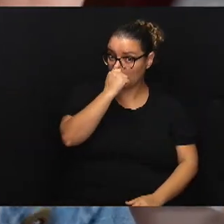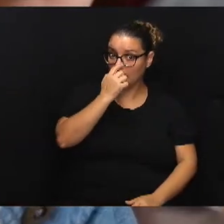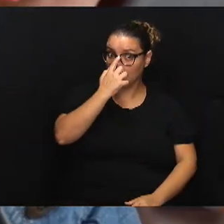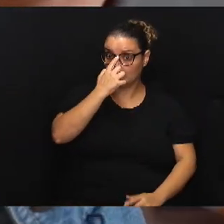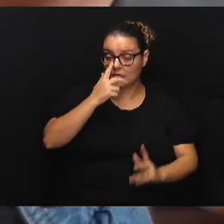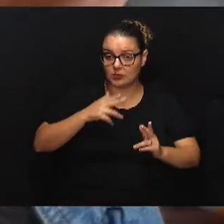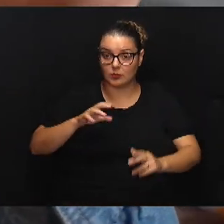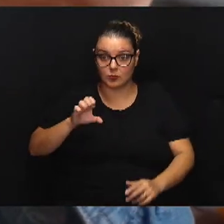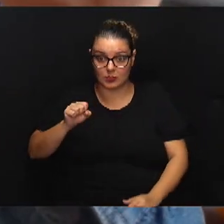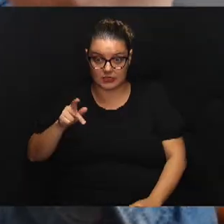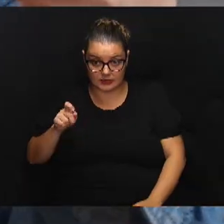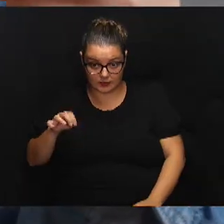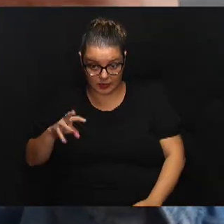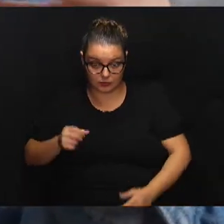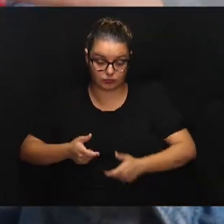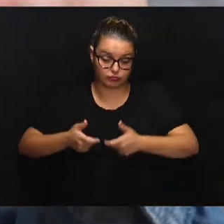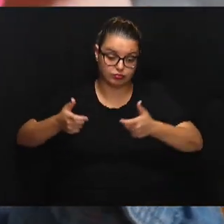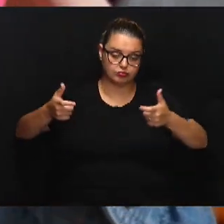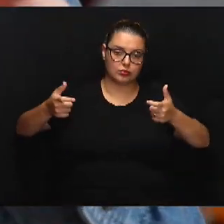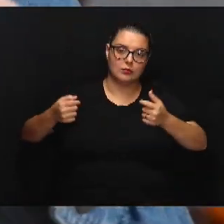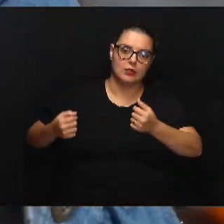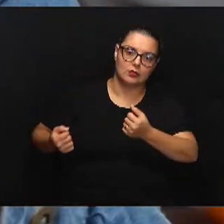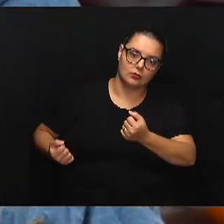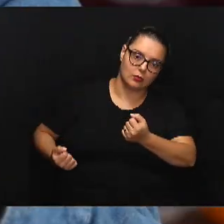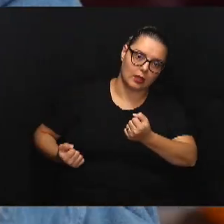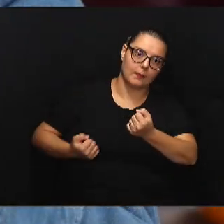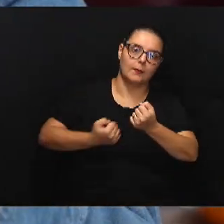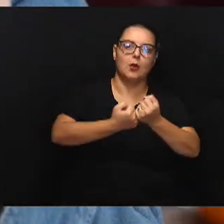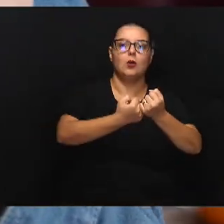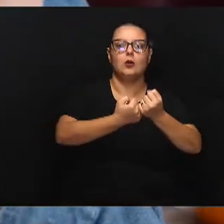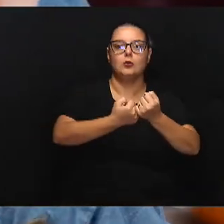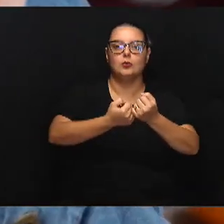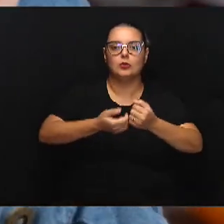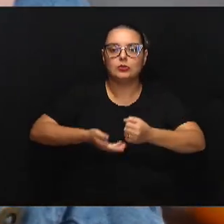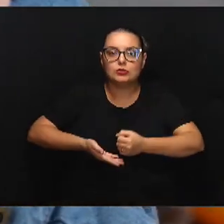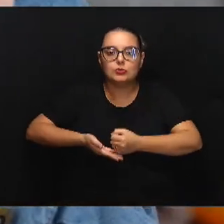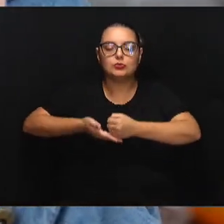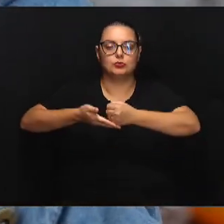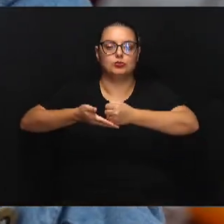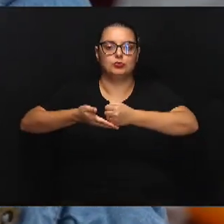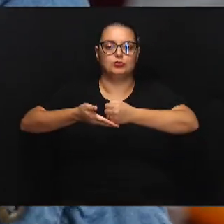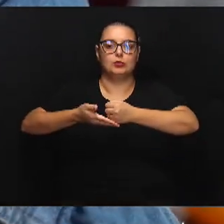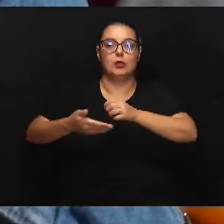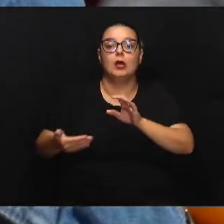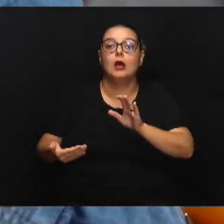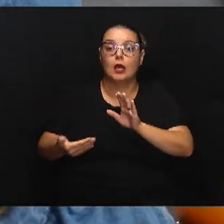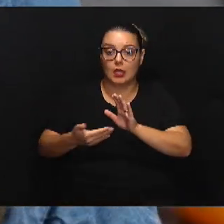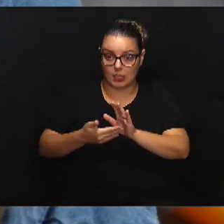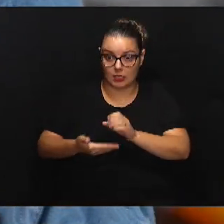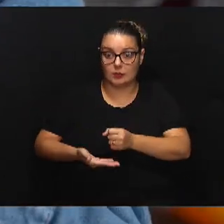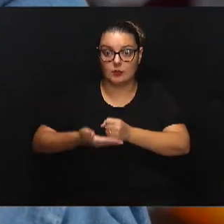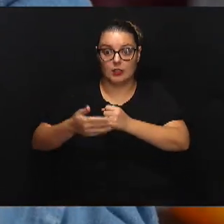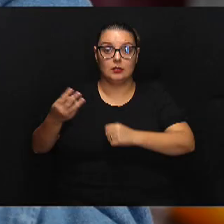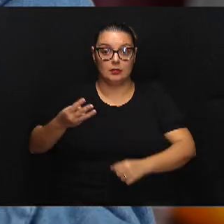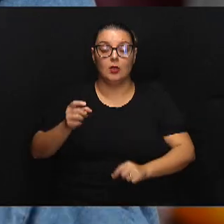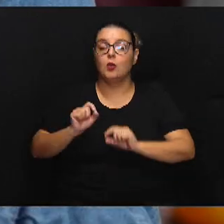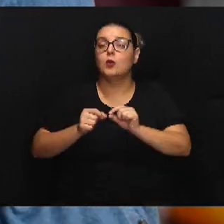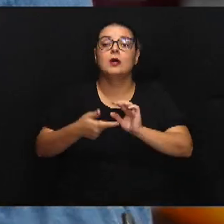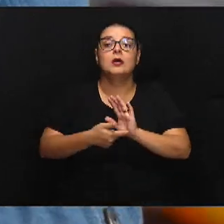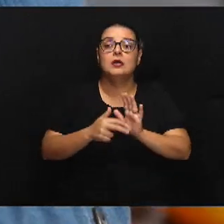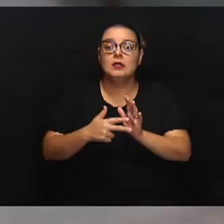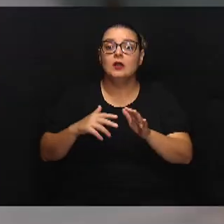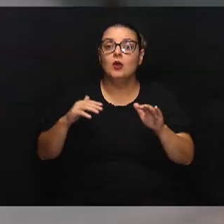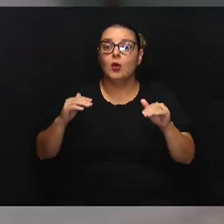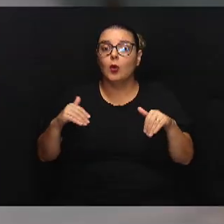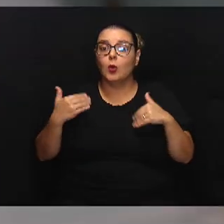muito grande, vai desde um apoio, de um suporte 1 até o suporte 3, porque significa qual